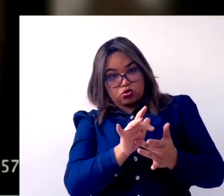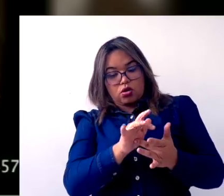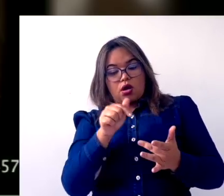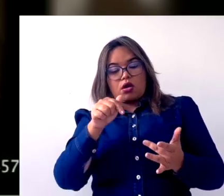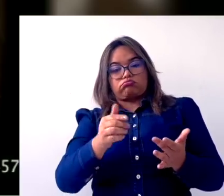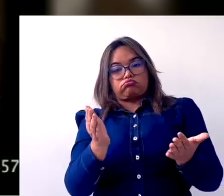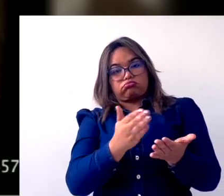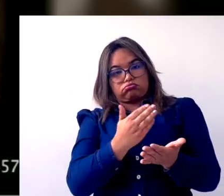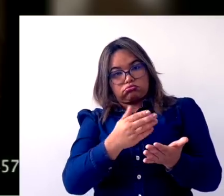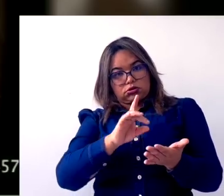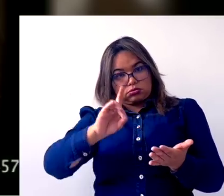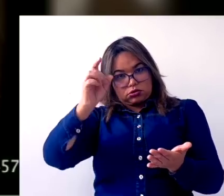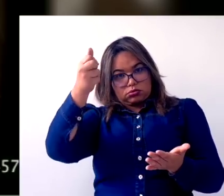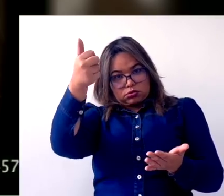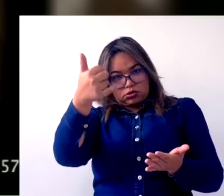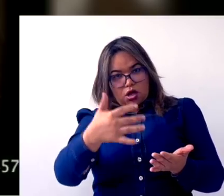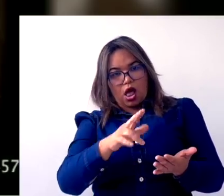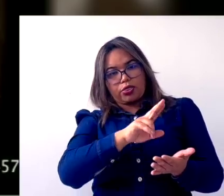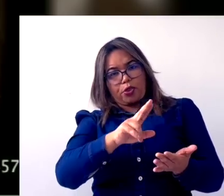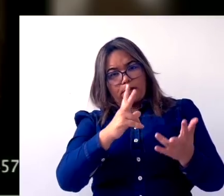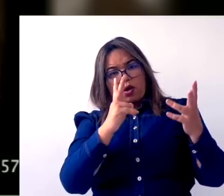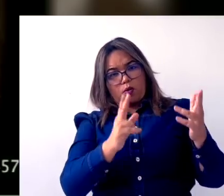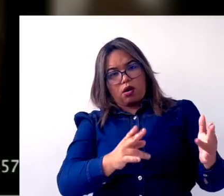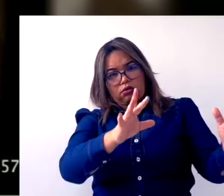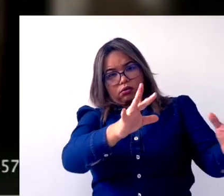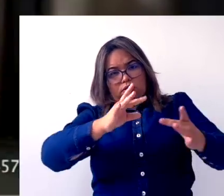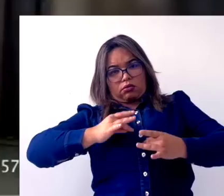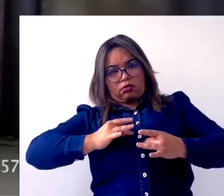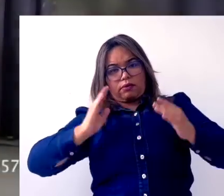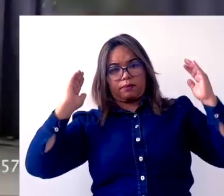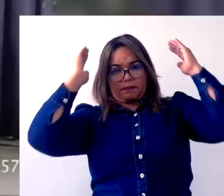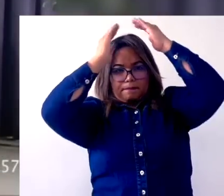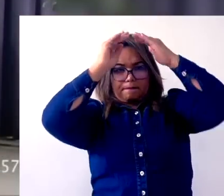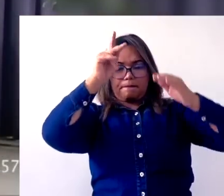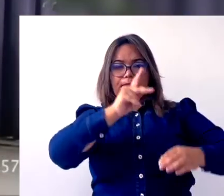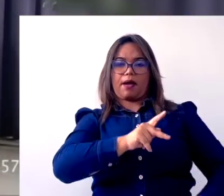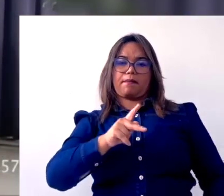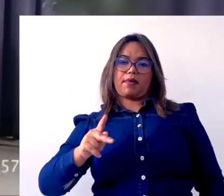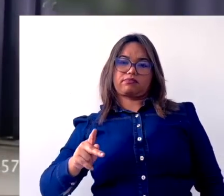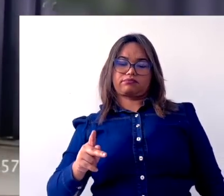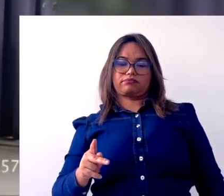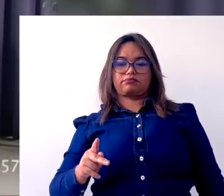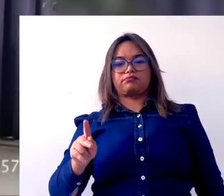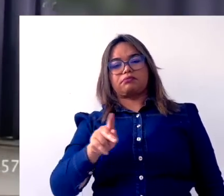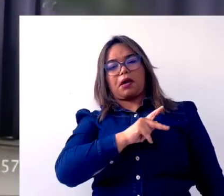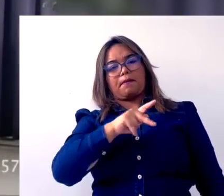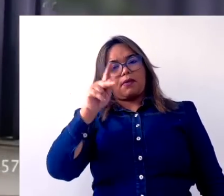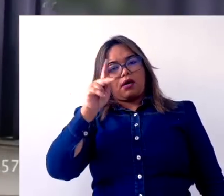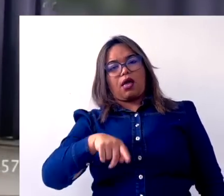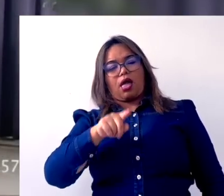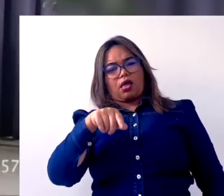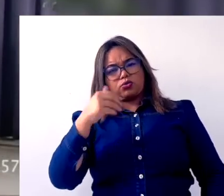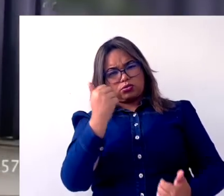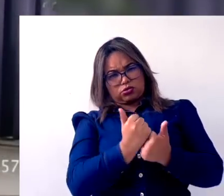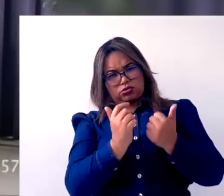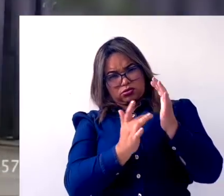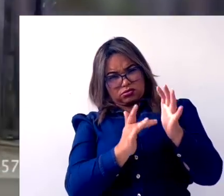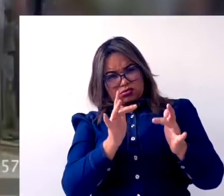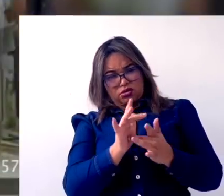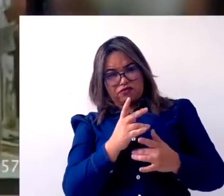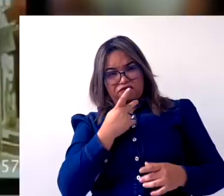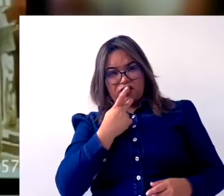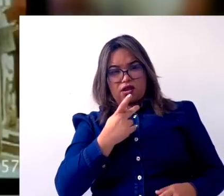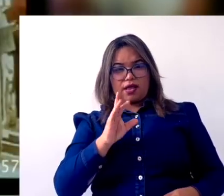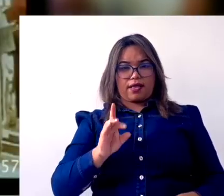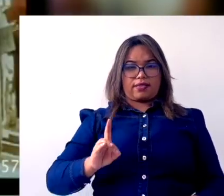da Igreja, todos os mesmos nomes podem ser aplicados ao Papa. Então, o Papa toma o lugar de Jesus Cristo e alegam que o